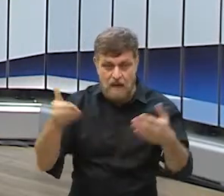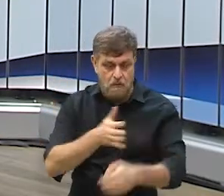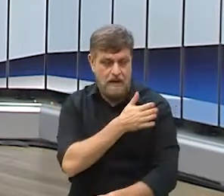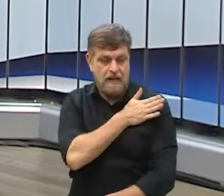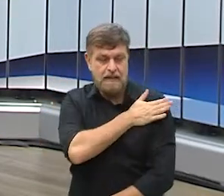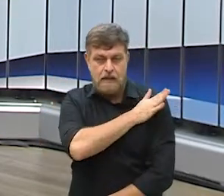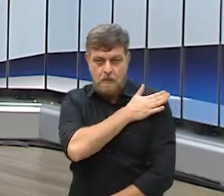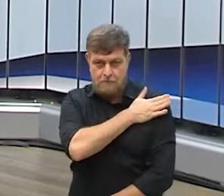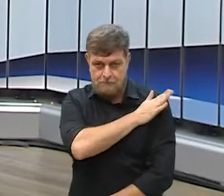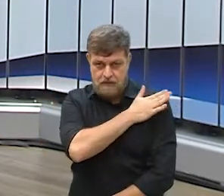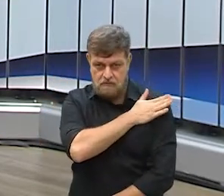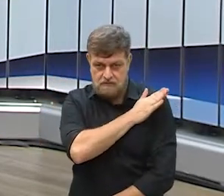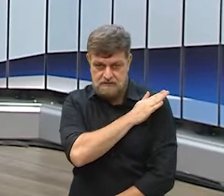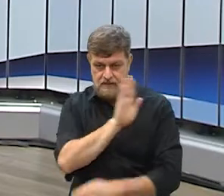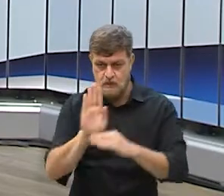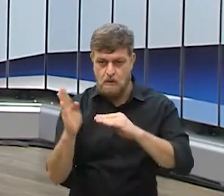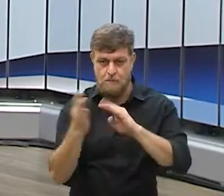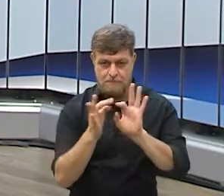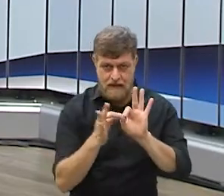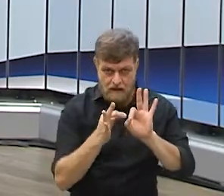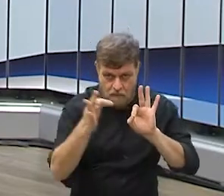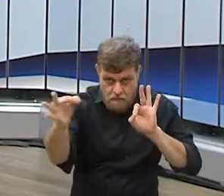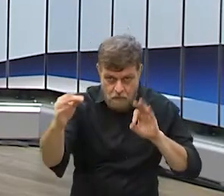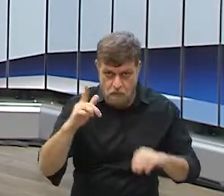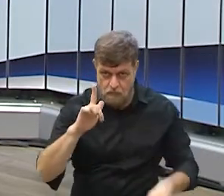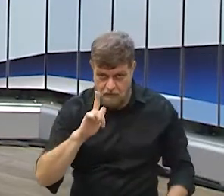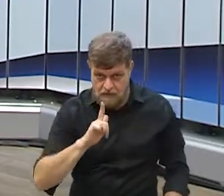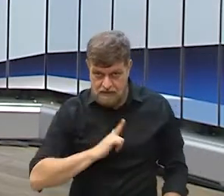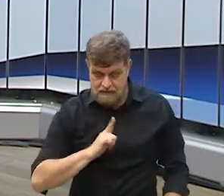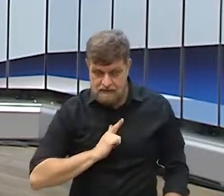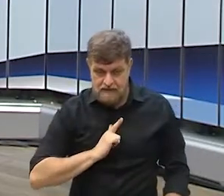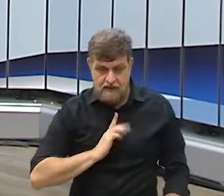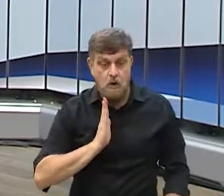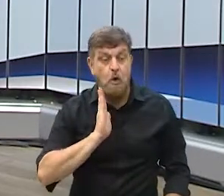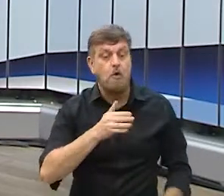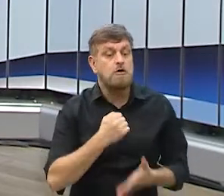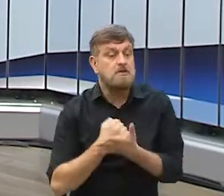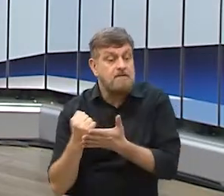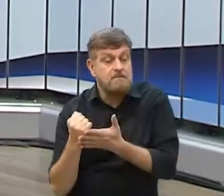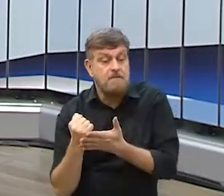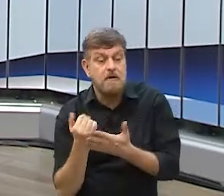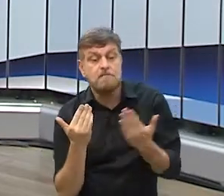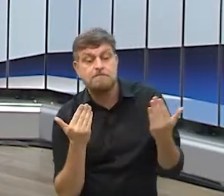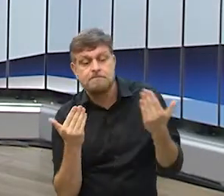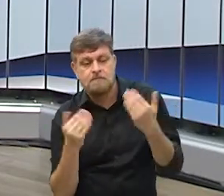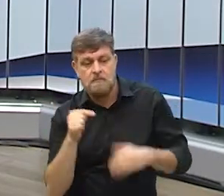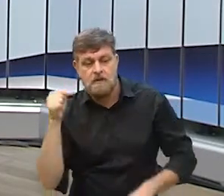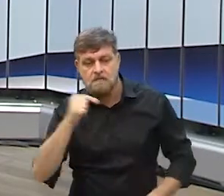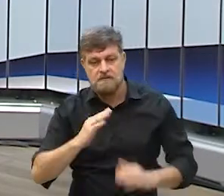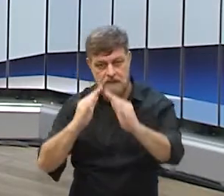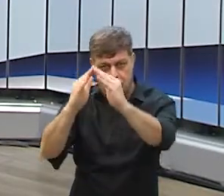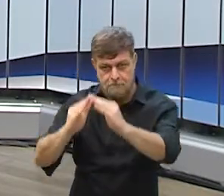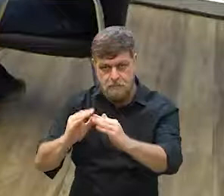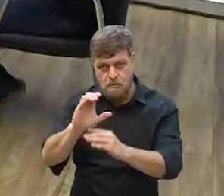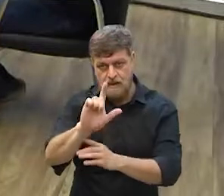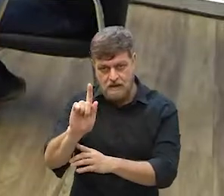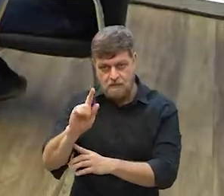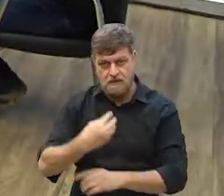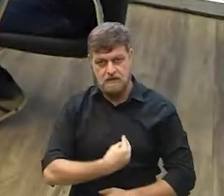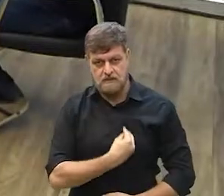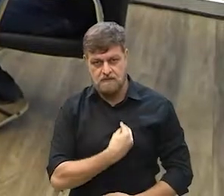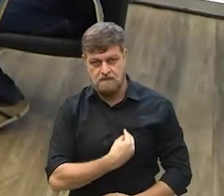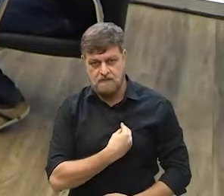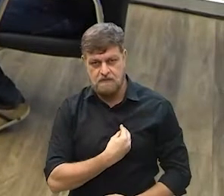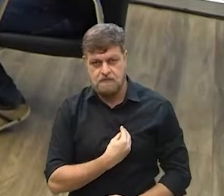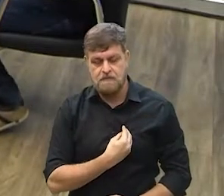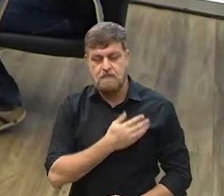distantes do centro, em bairros periféricos? Isso existe, existiu? O que vocês podem falar, vocês que moram há tanto tempo por lá?